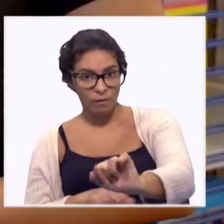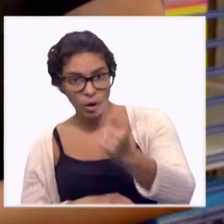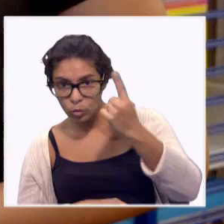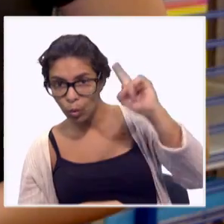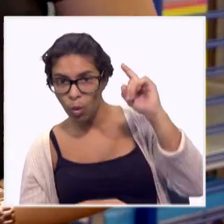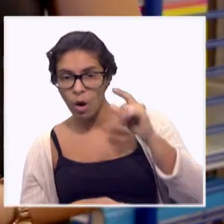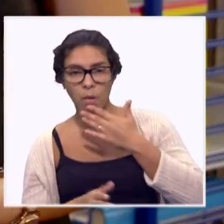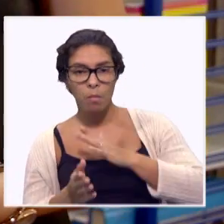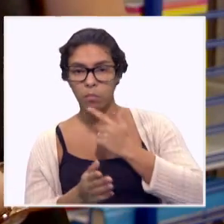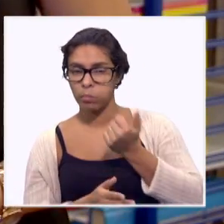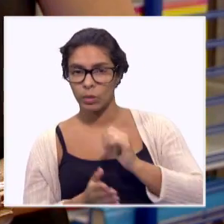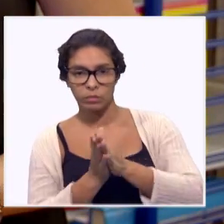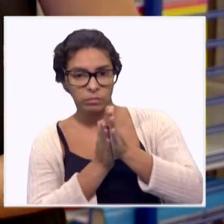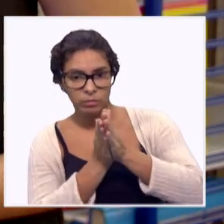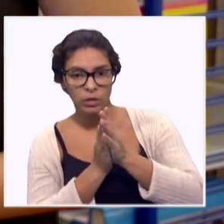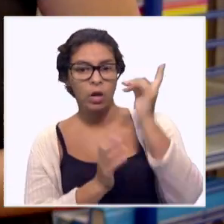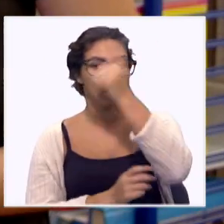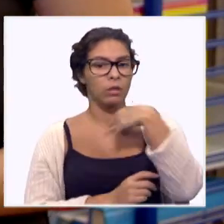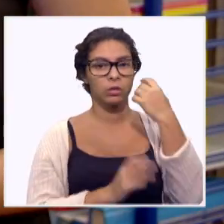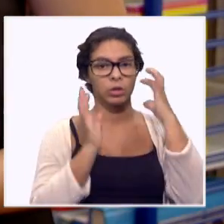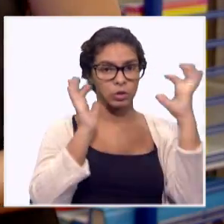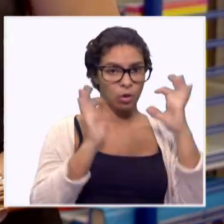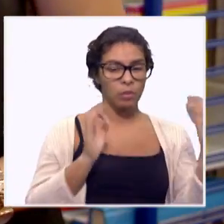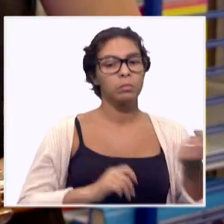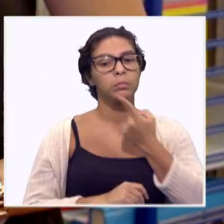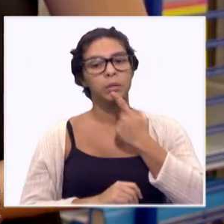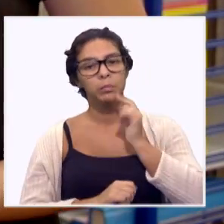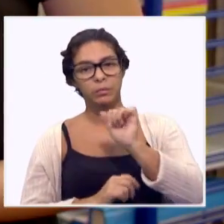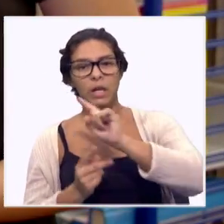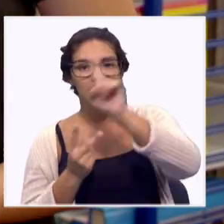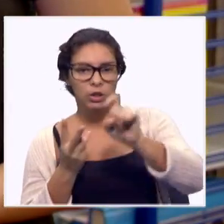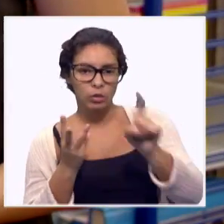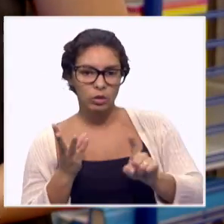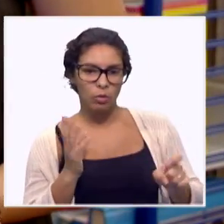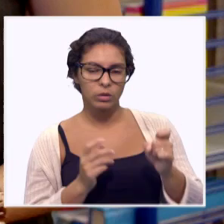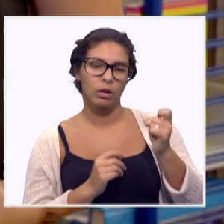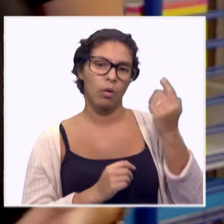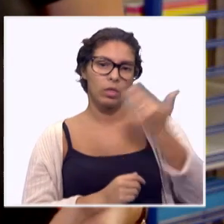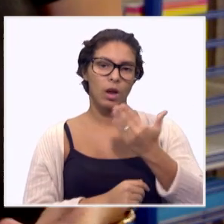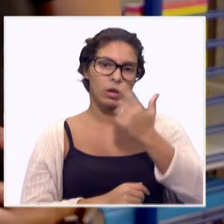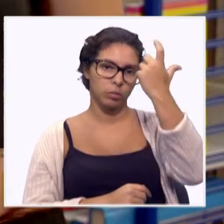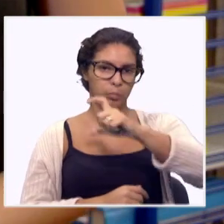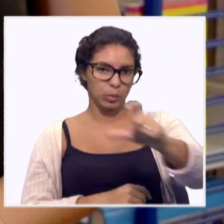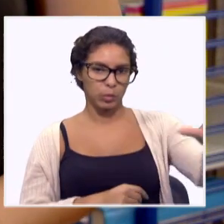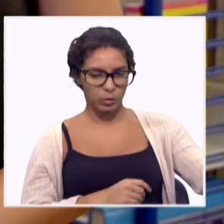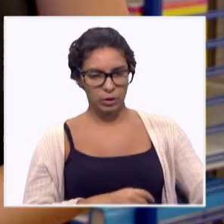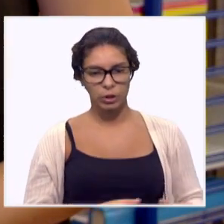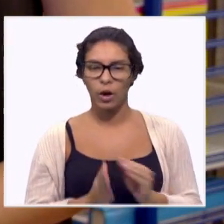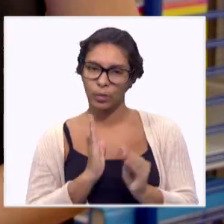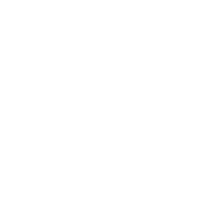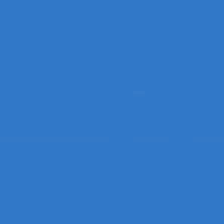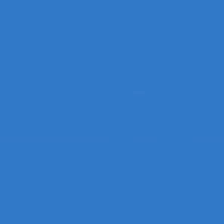é teu? Para te ajudar, o Prisma utiliza o som e a imagem para esclarecer as questões que envolvem os direitos de autor.